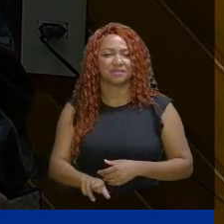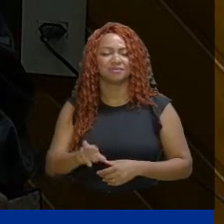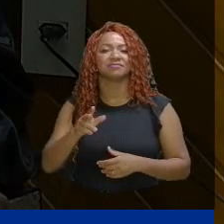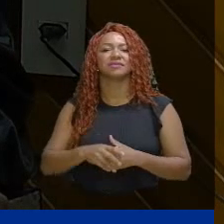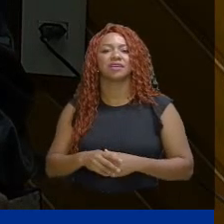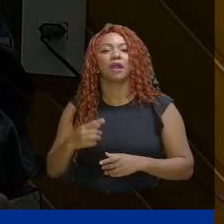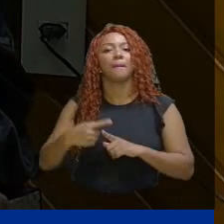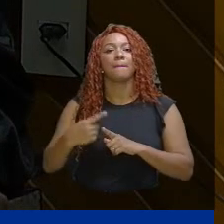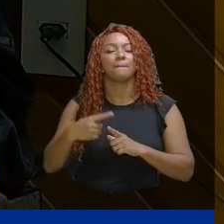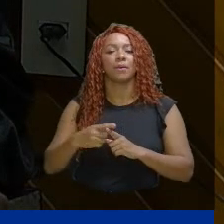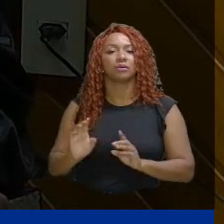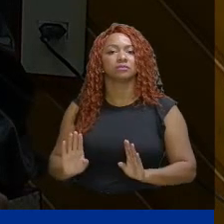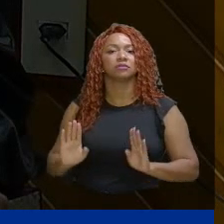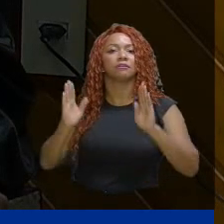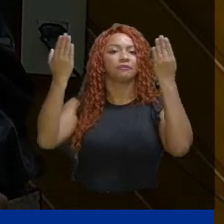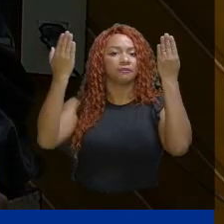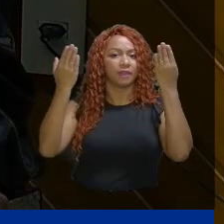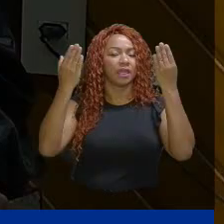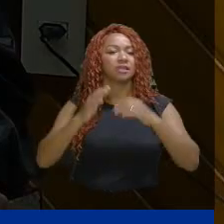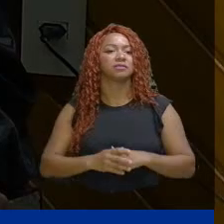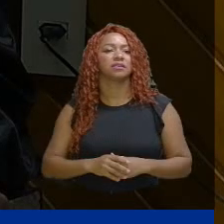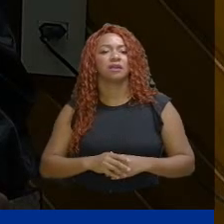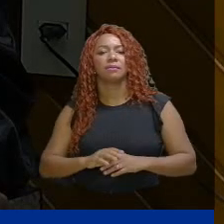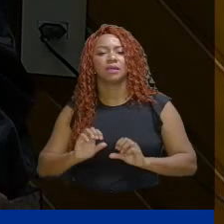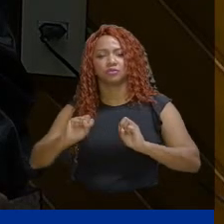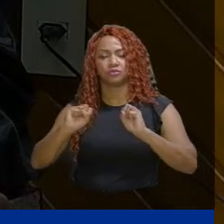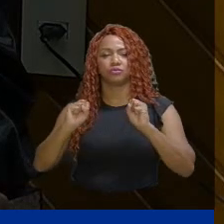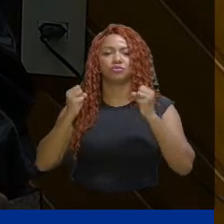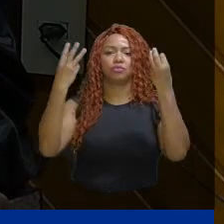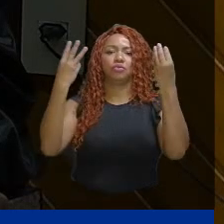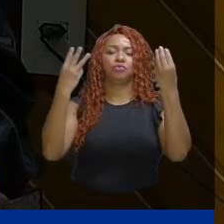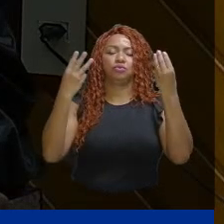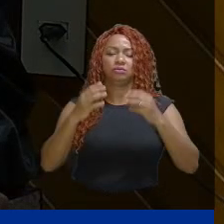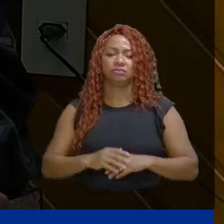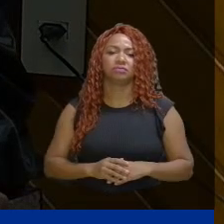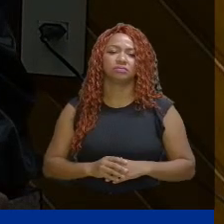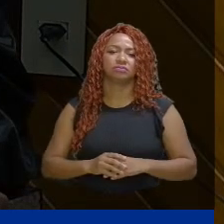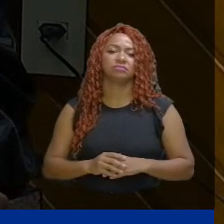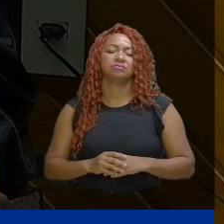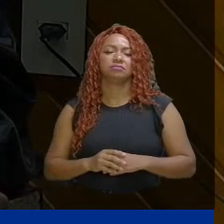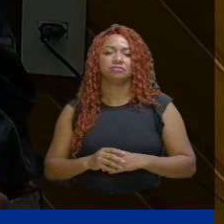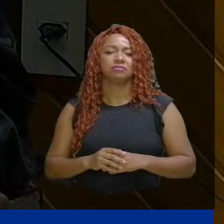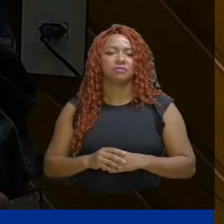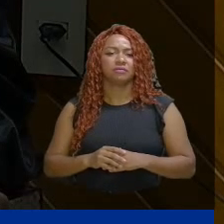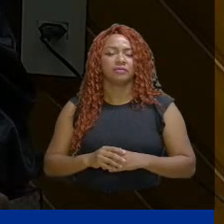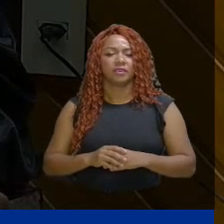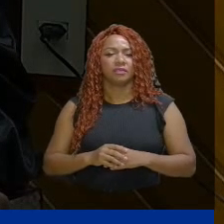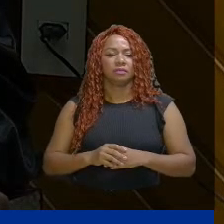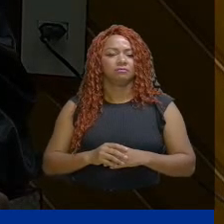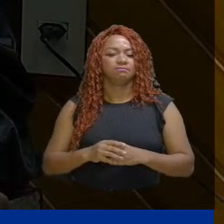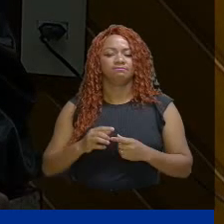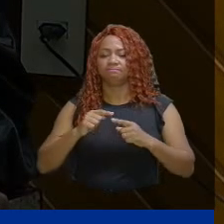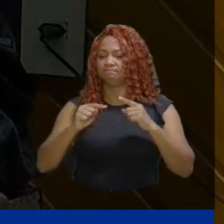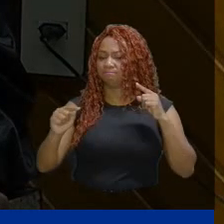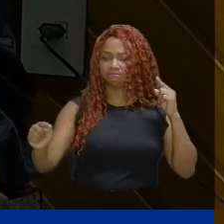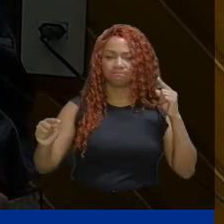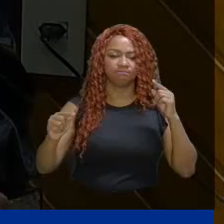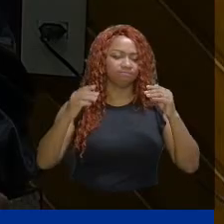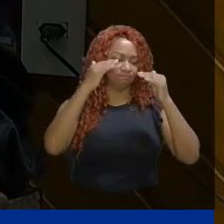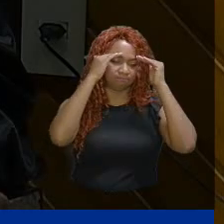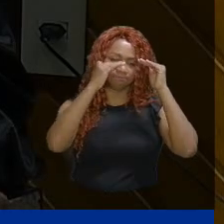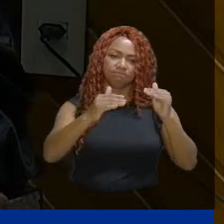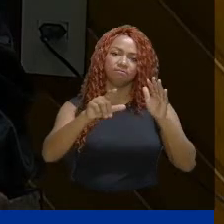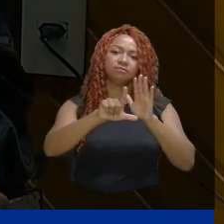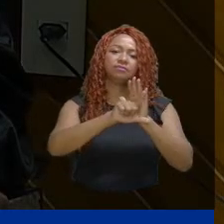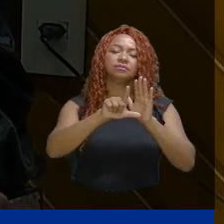da realização de evento caracterizado como showmício, em afronta ao disposto no artigo 39, parágrafo 7 da Lei